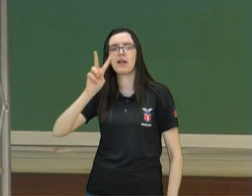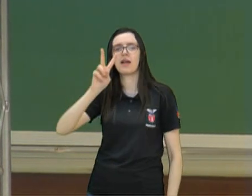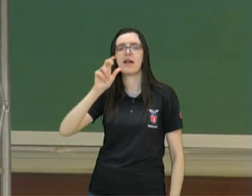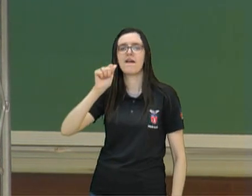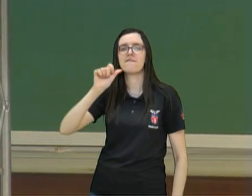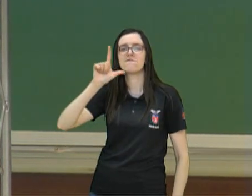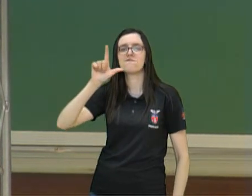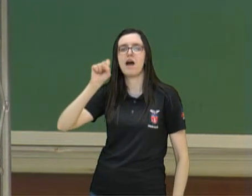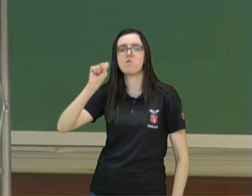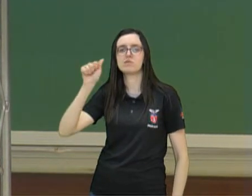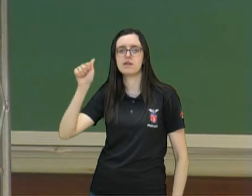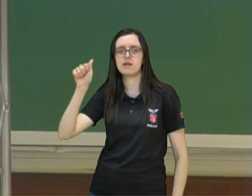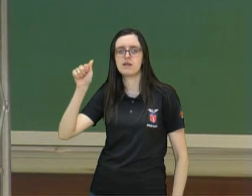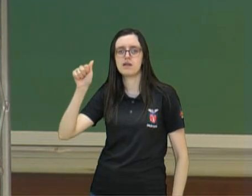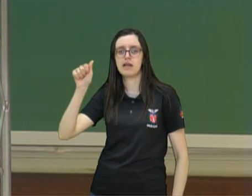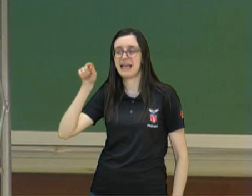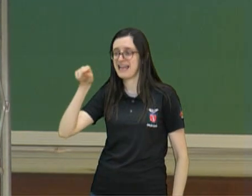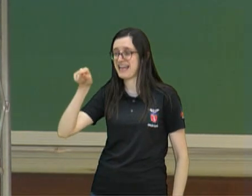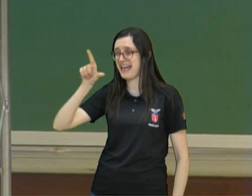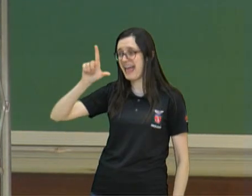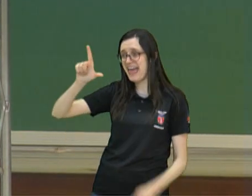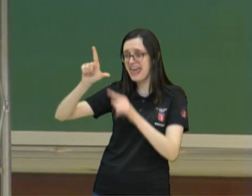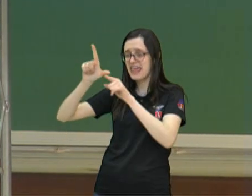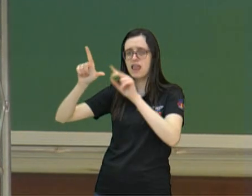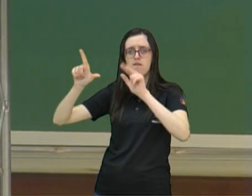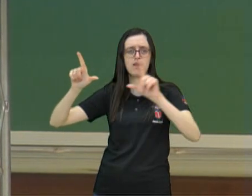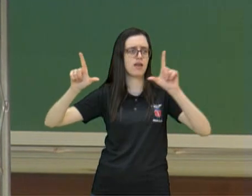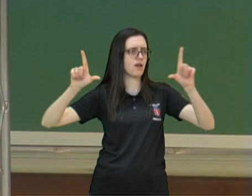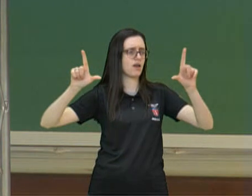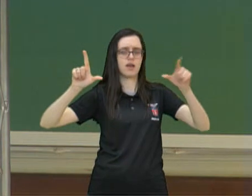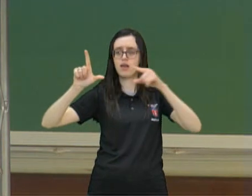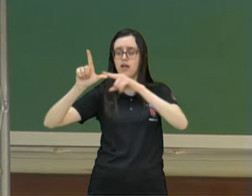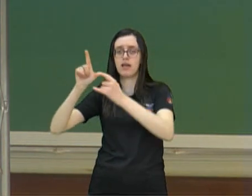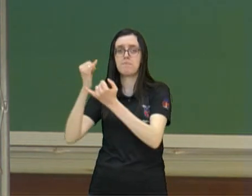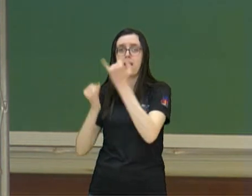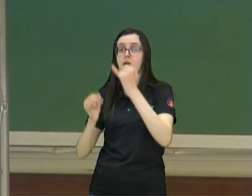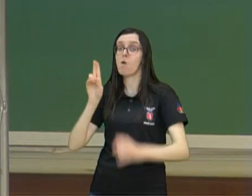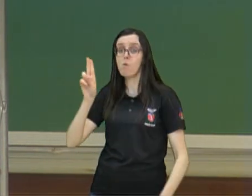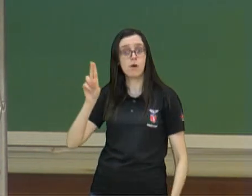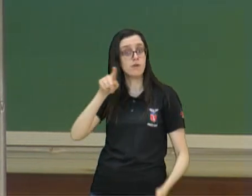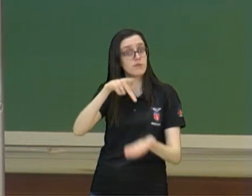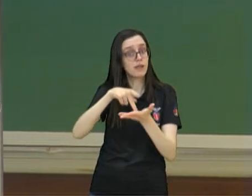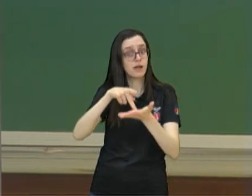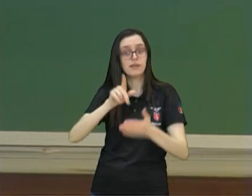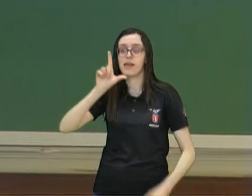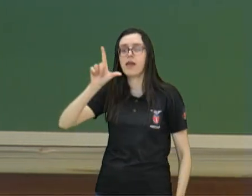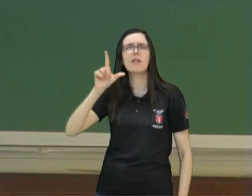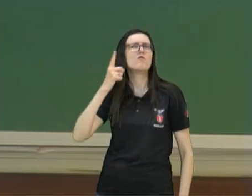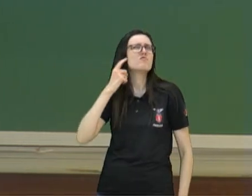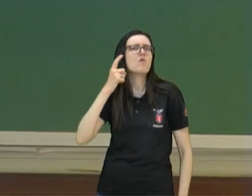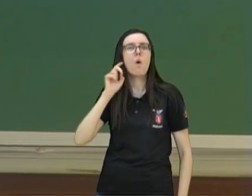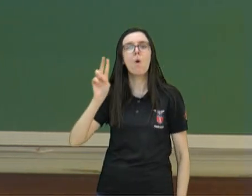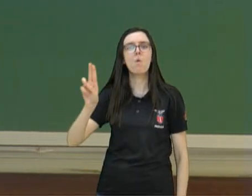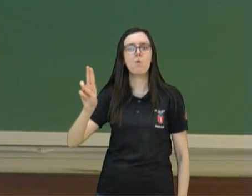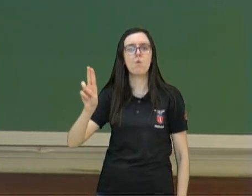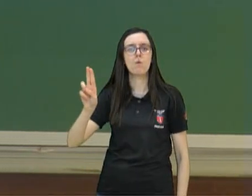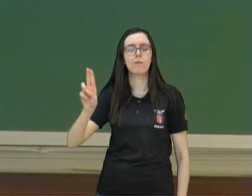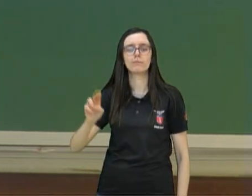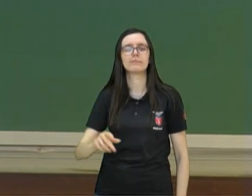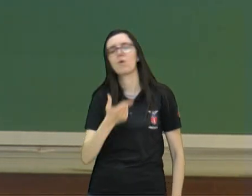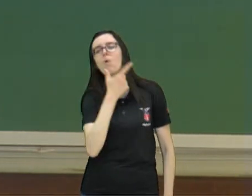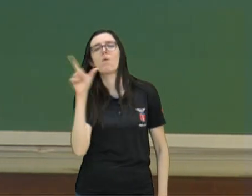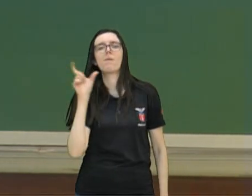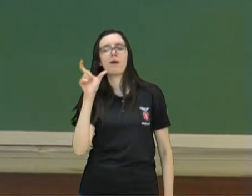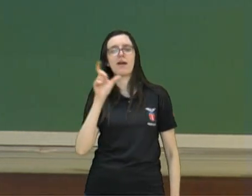valsa, esse L do valsa tem som de U. E olha só que interessante, a palavra rara,